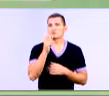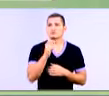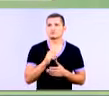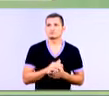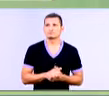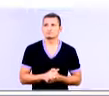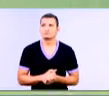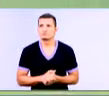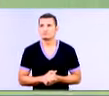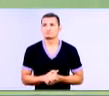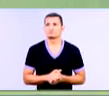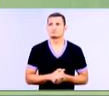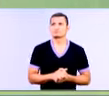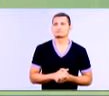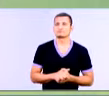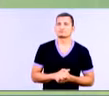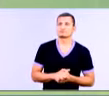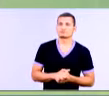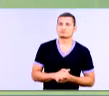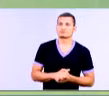né?